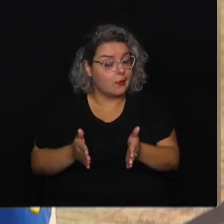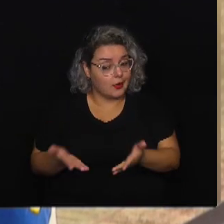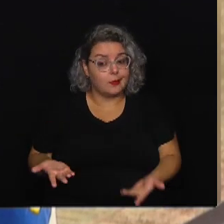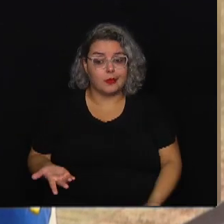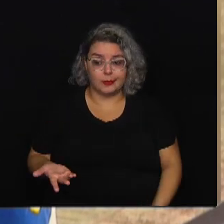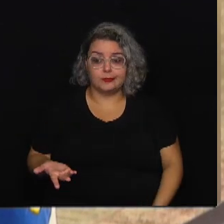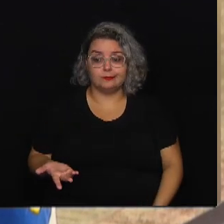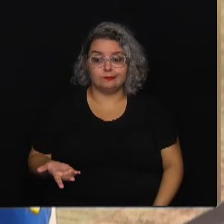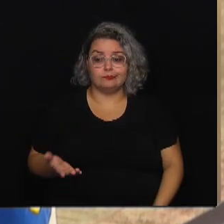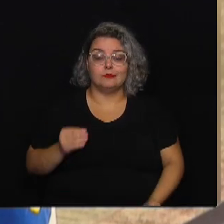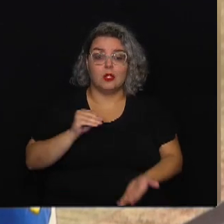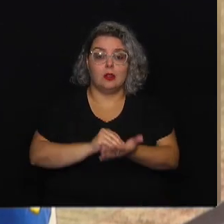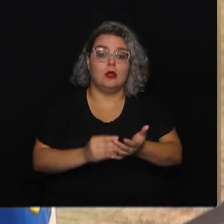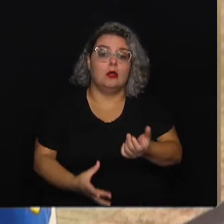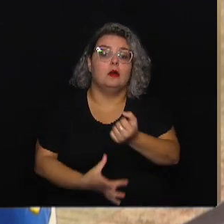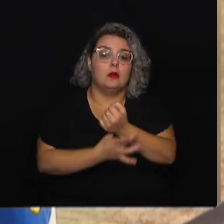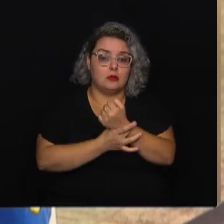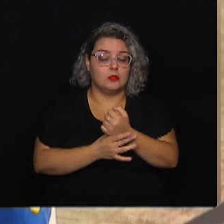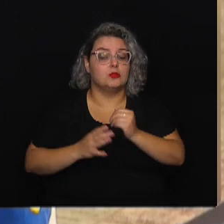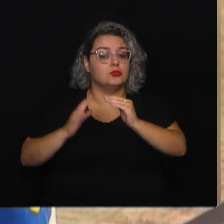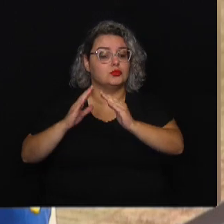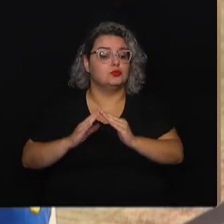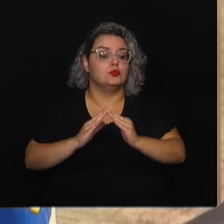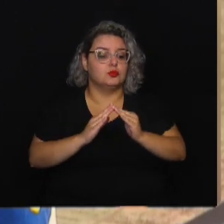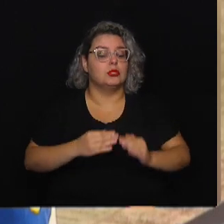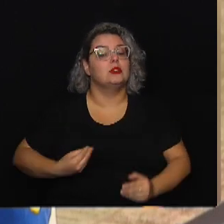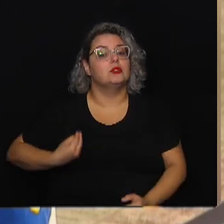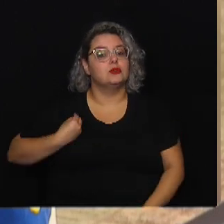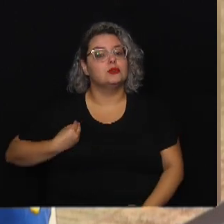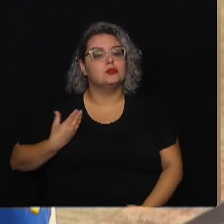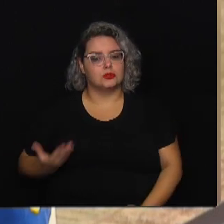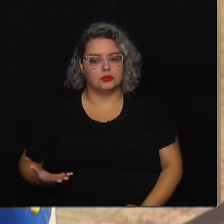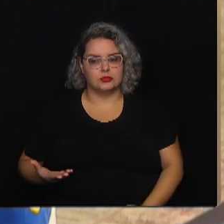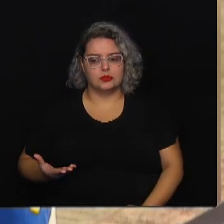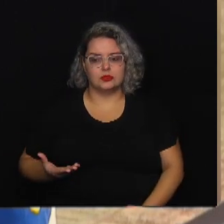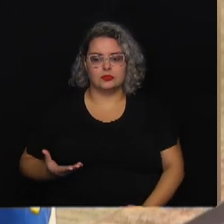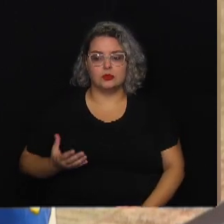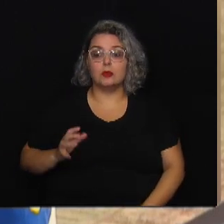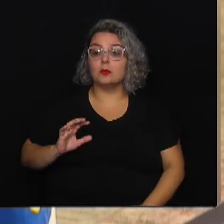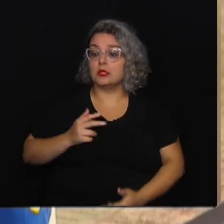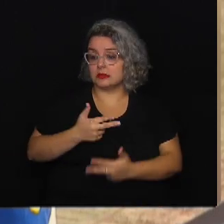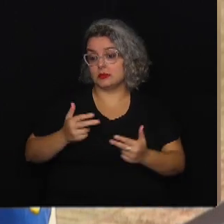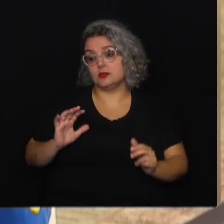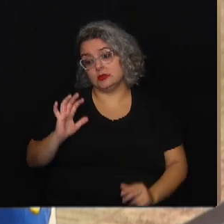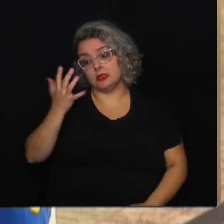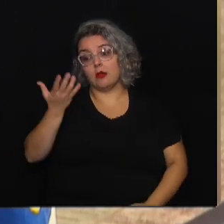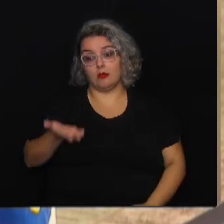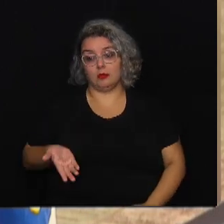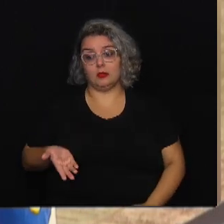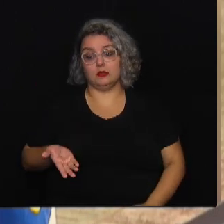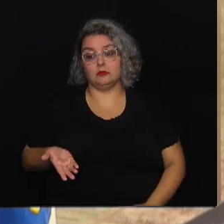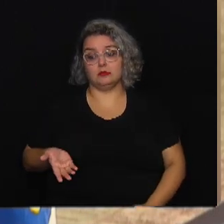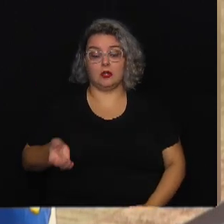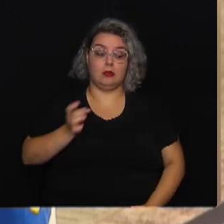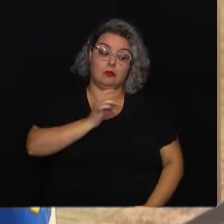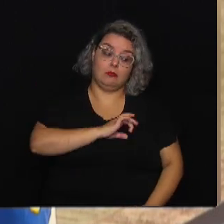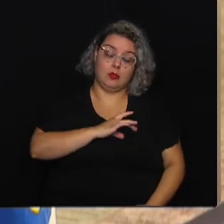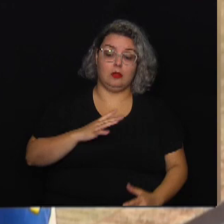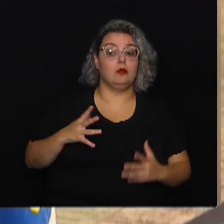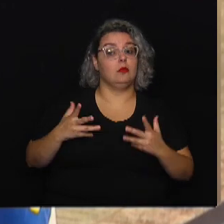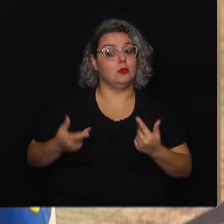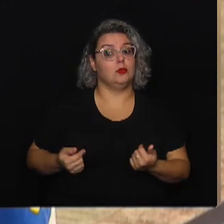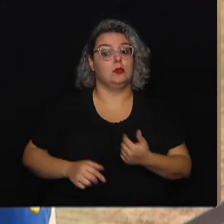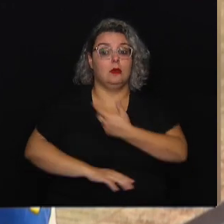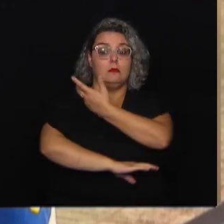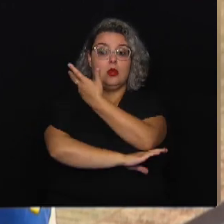de insegurança que os moradores passam com esses adventos, né? E com medo de que todas as árvores